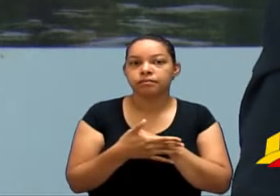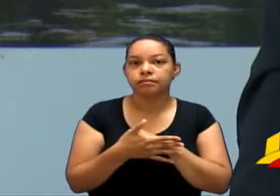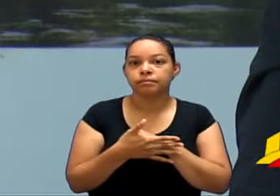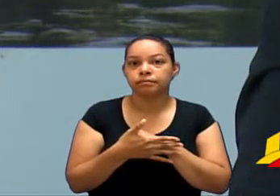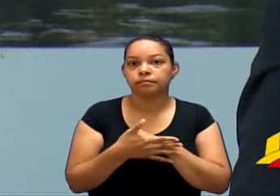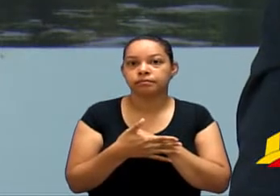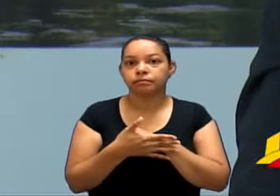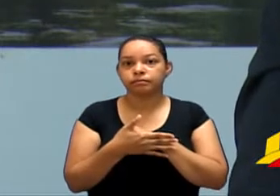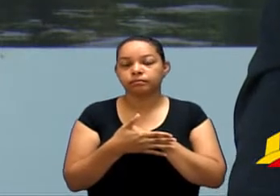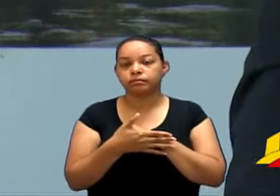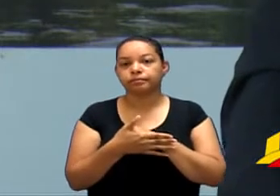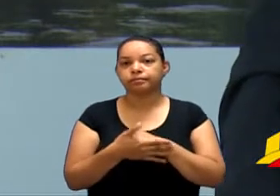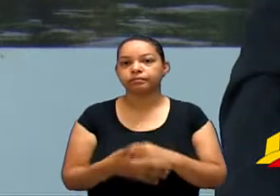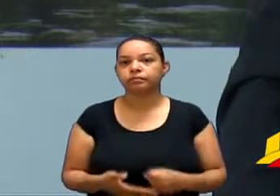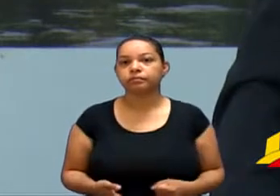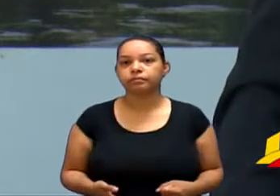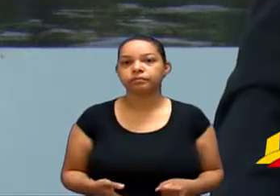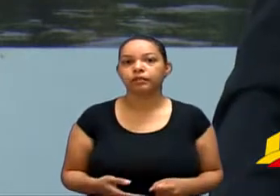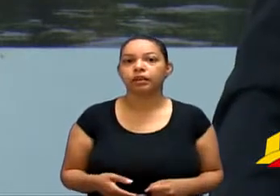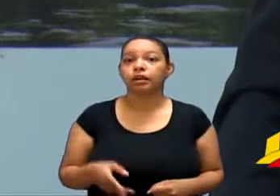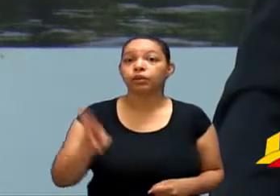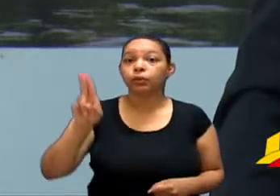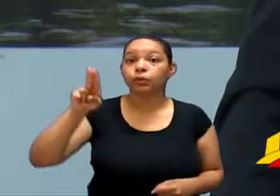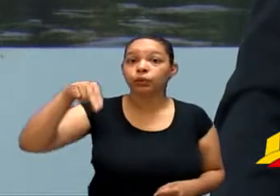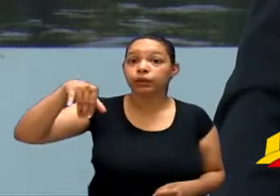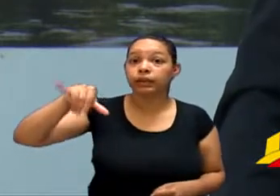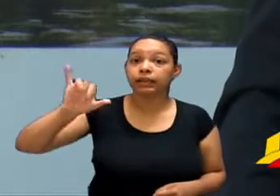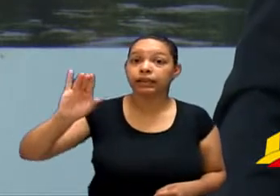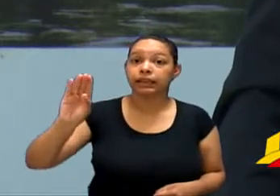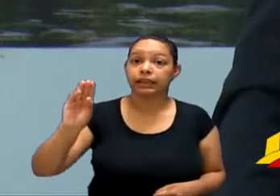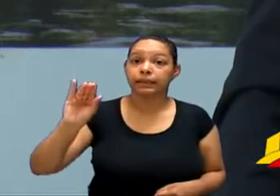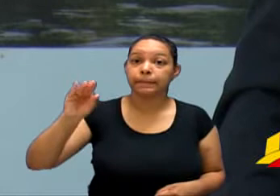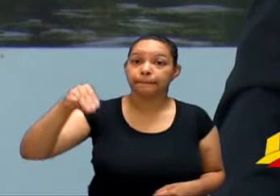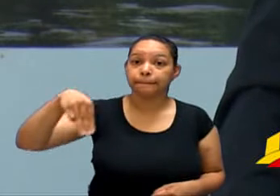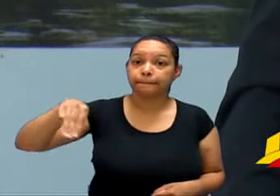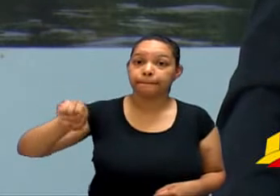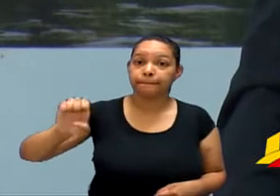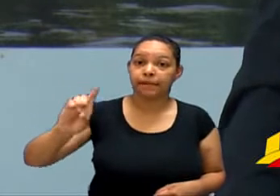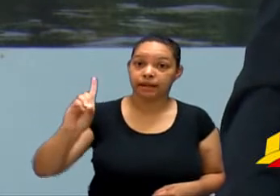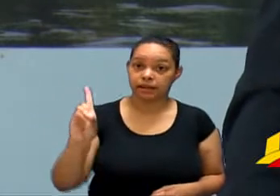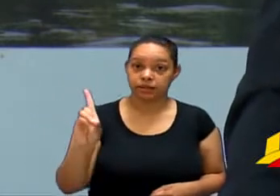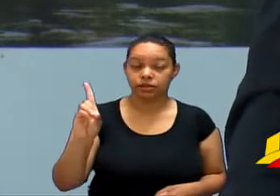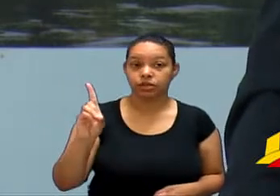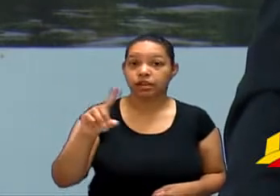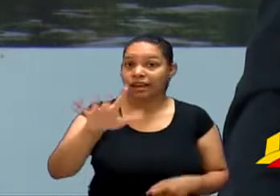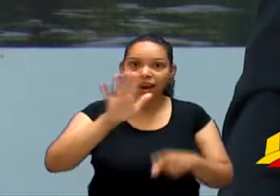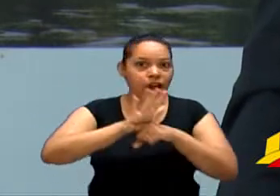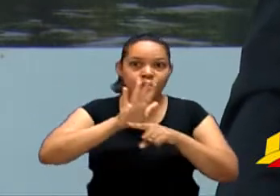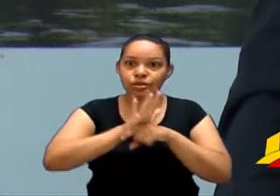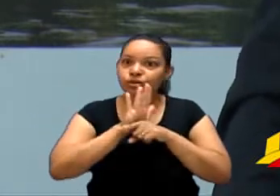da qual faço parte da Unimed a Unimed distribui o lucro para os médicos cooperados que por ser cooperativa tem que distribuir lucro